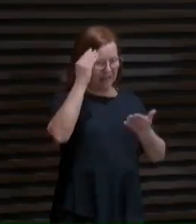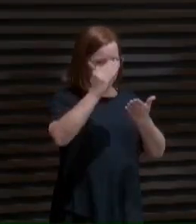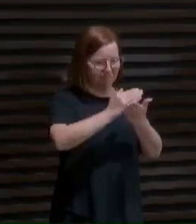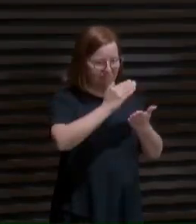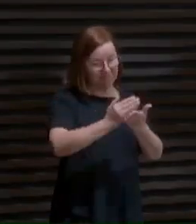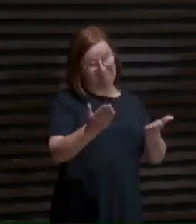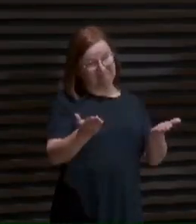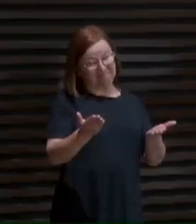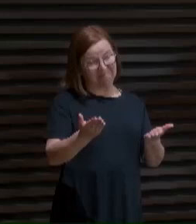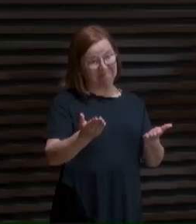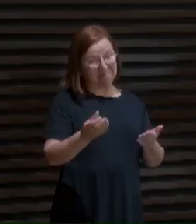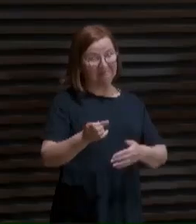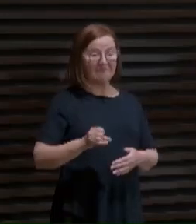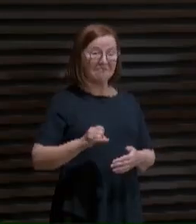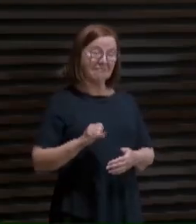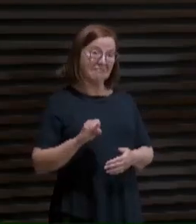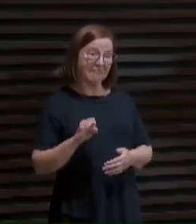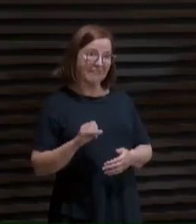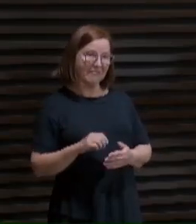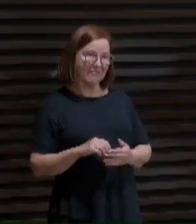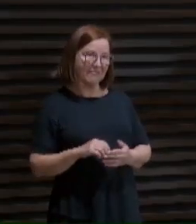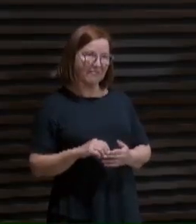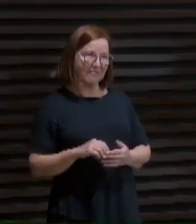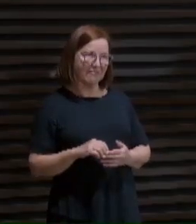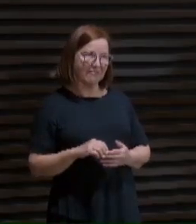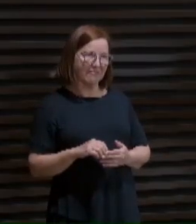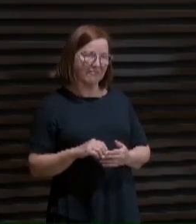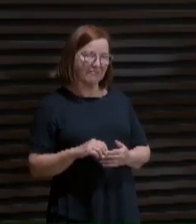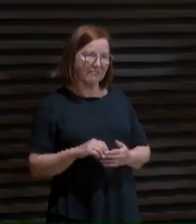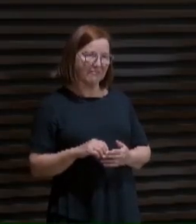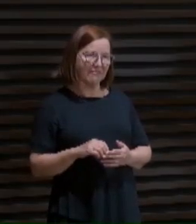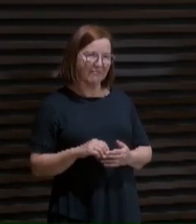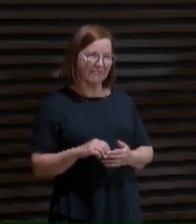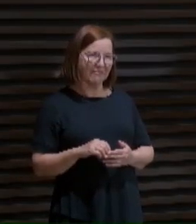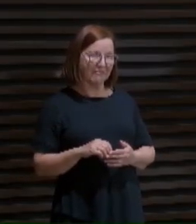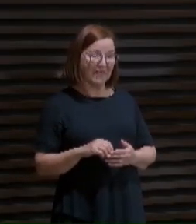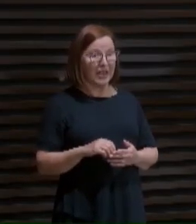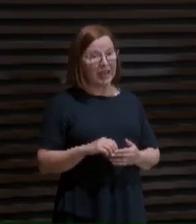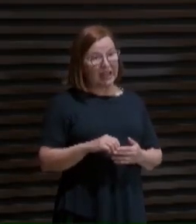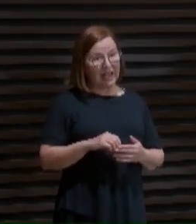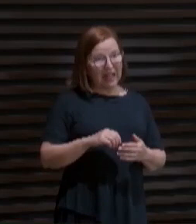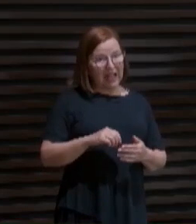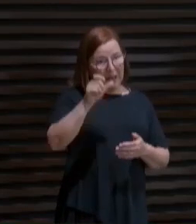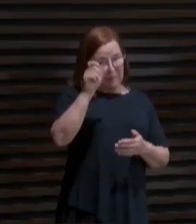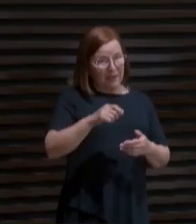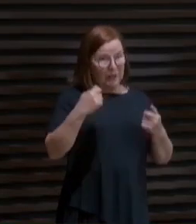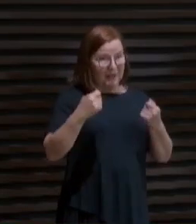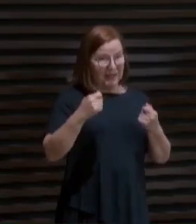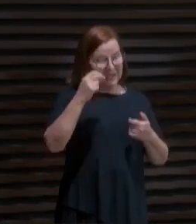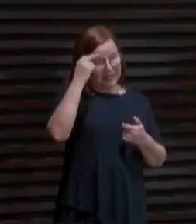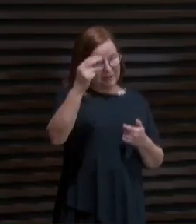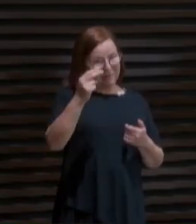bem, se porém algum de vós necessita de sabedoria, peça